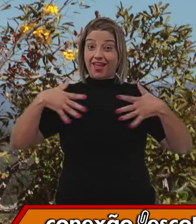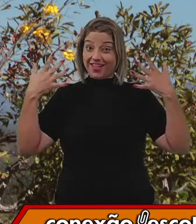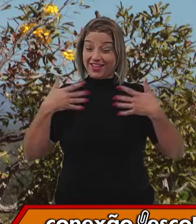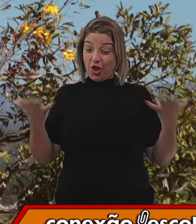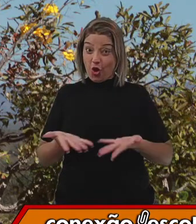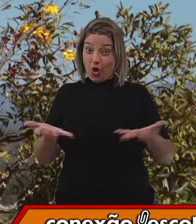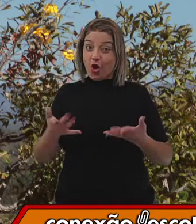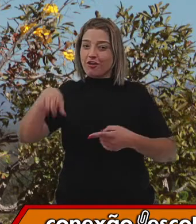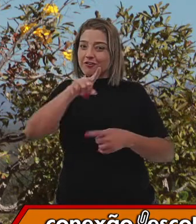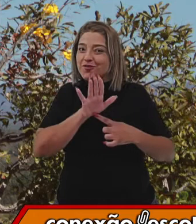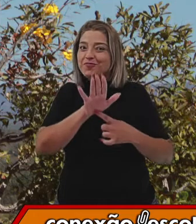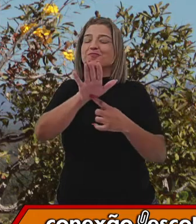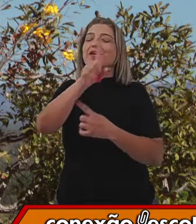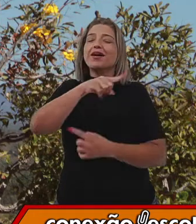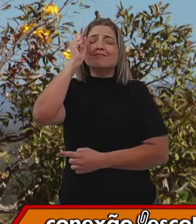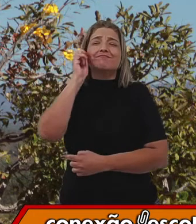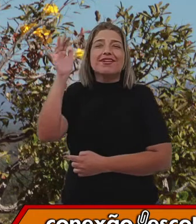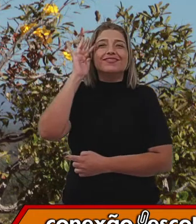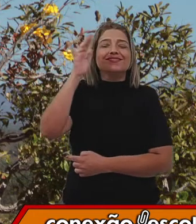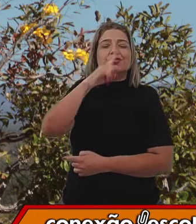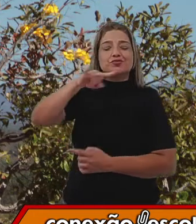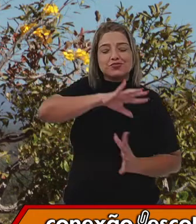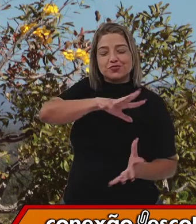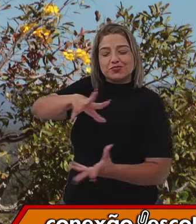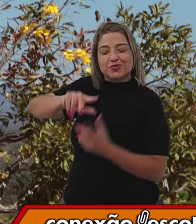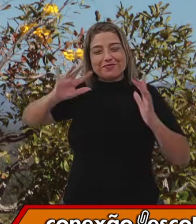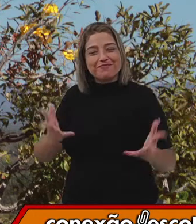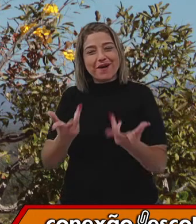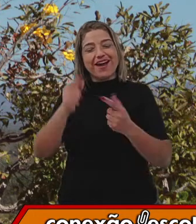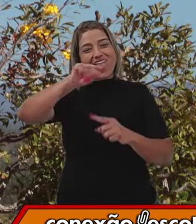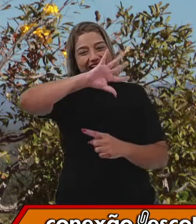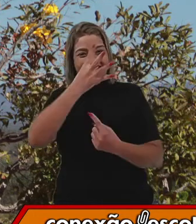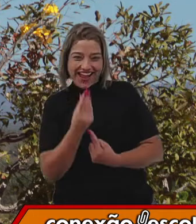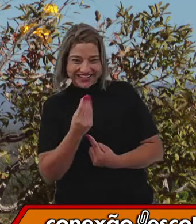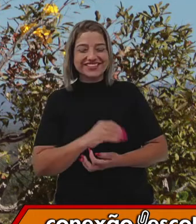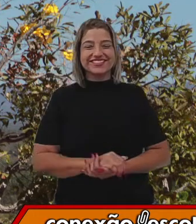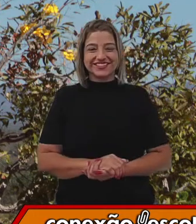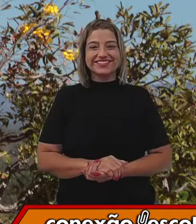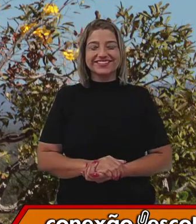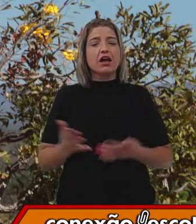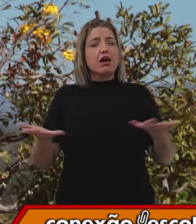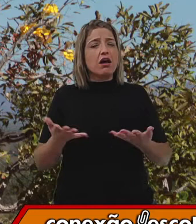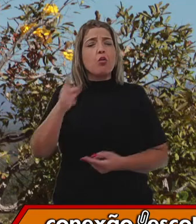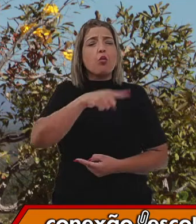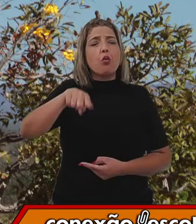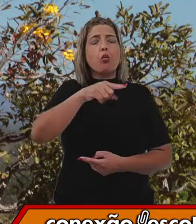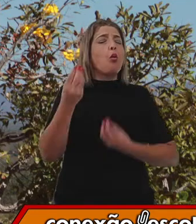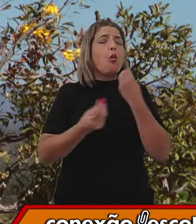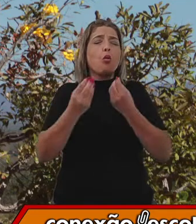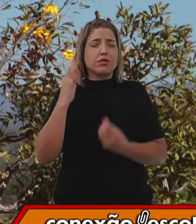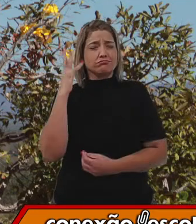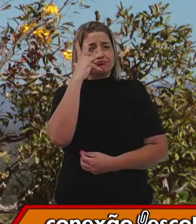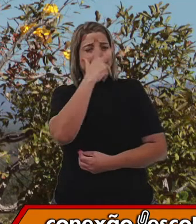vocês, vamos viajar pelo mundo maravilhoso do mundo artístico. Falar de espetáculos de rara